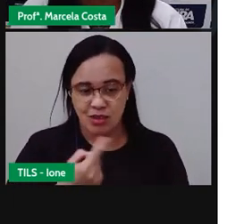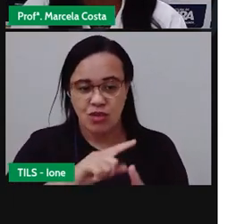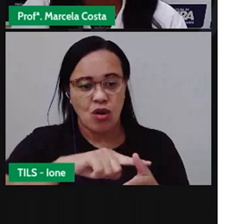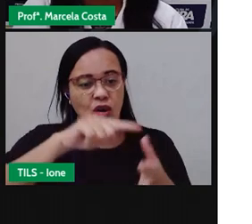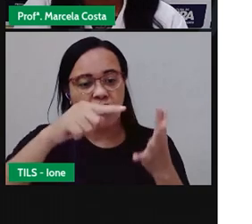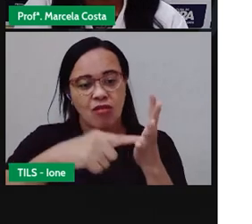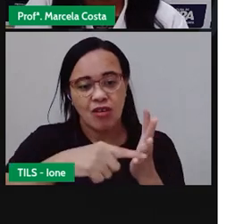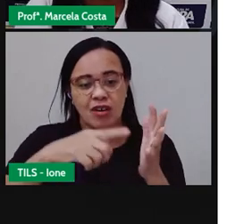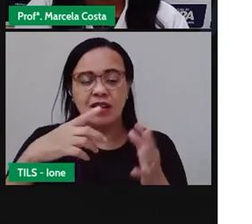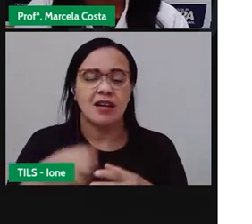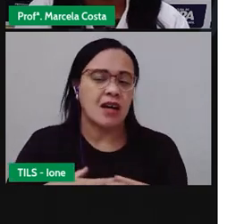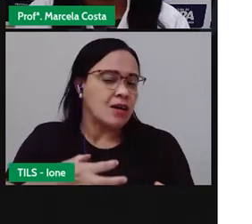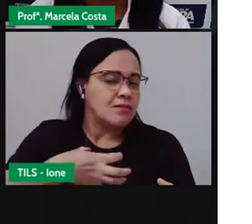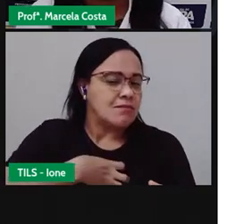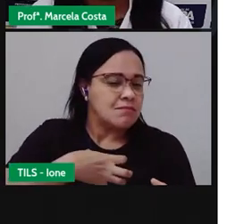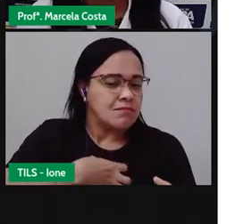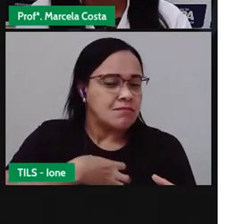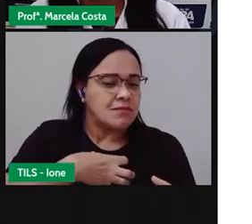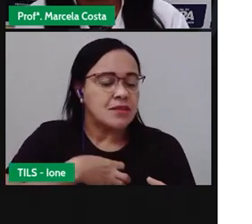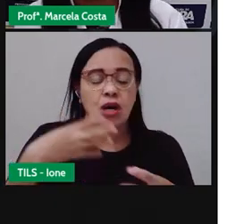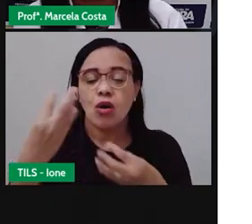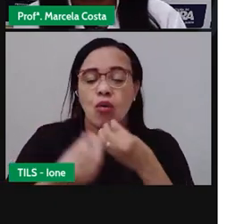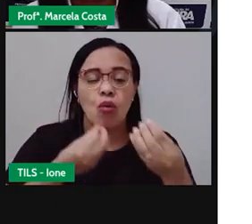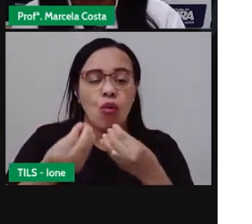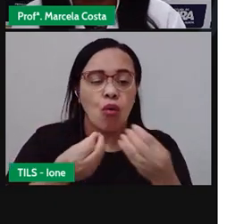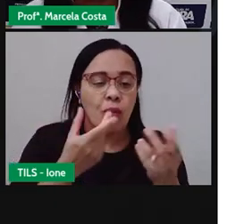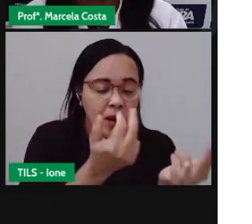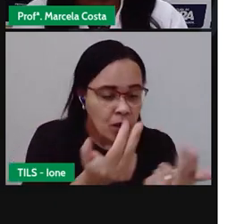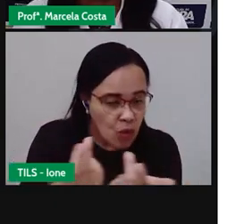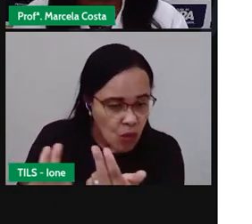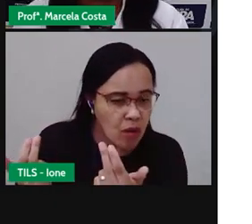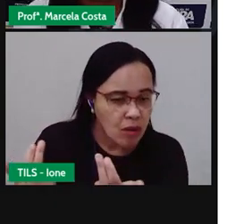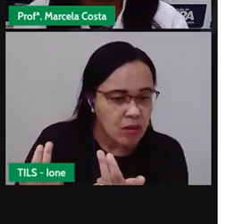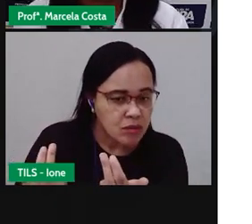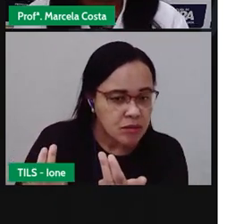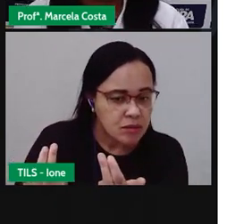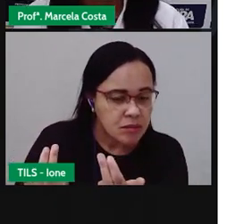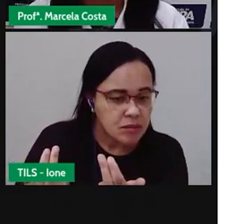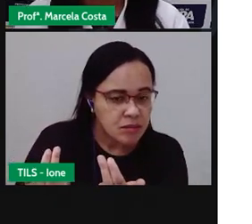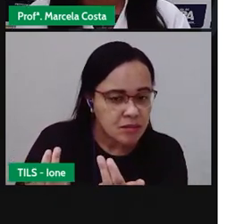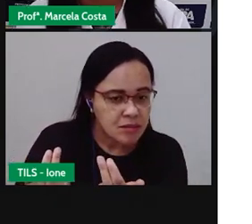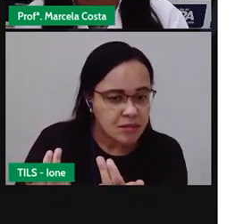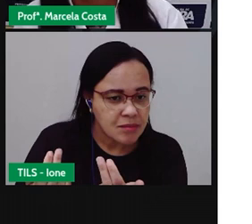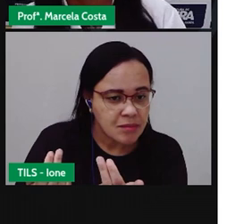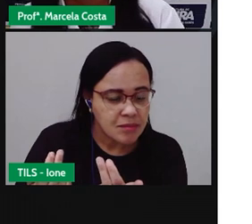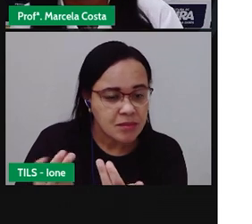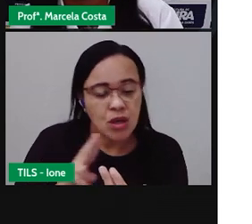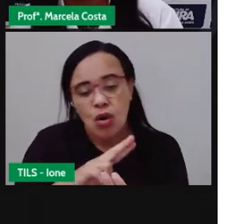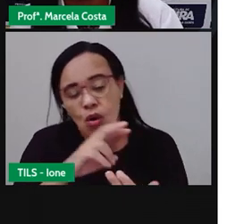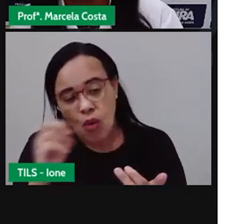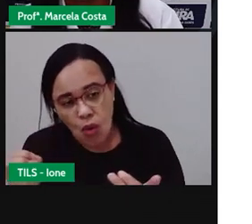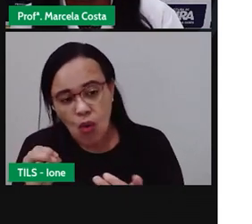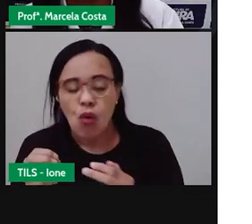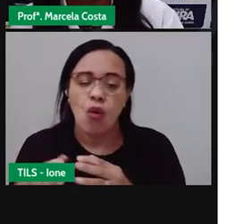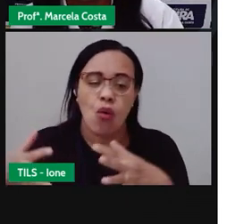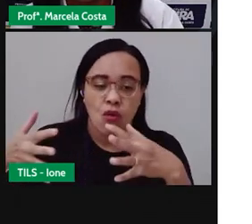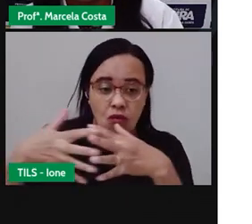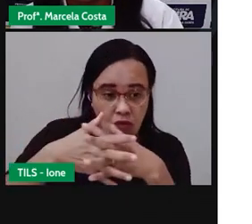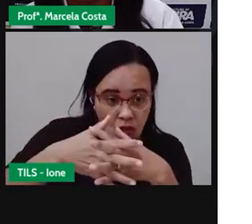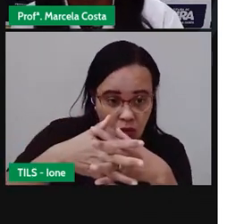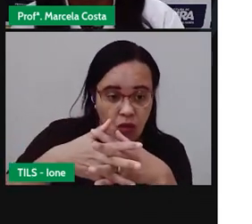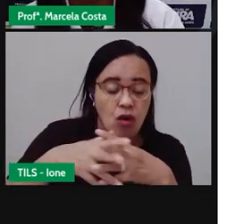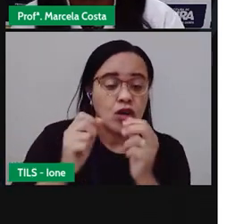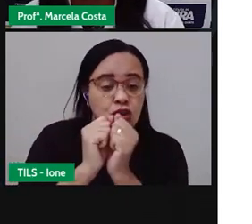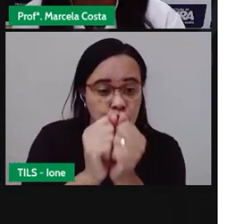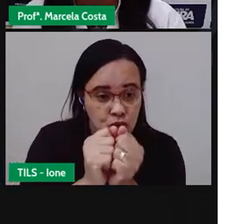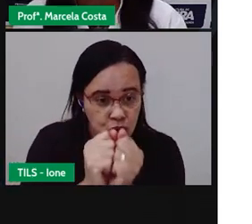o som que ela produto é o mesmo é produzido quando ela tá junto com outra